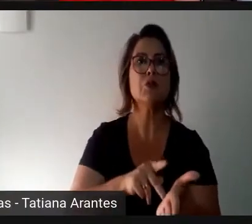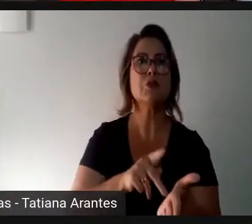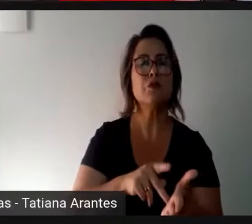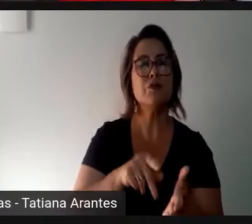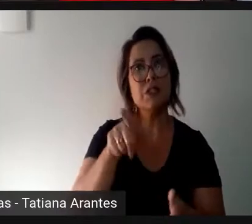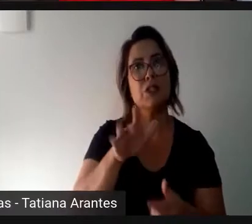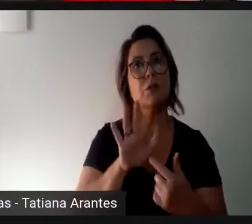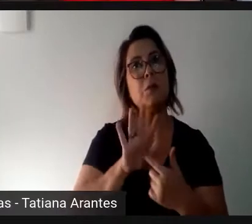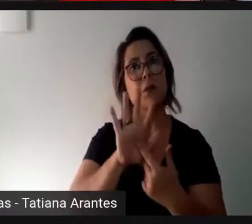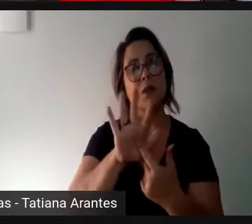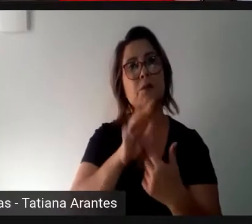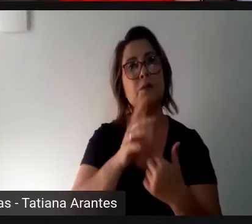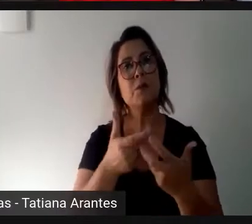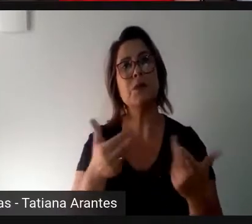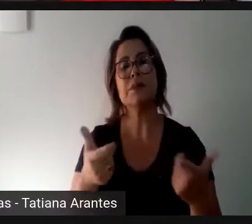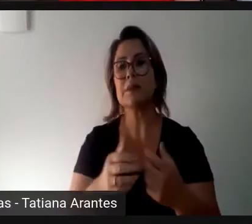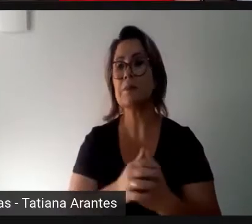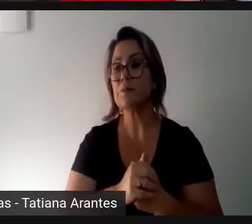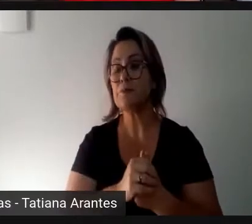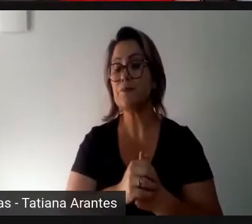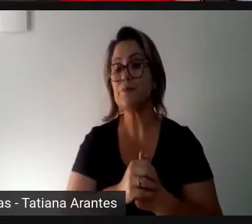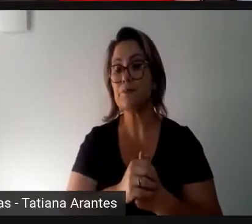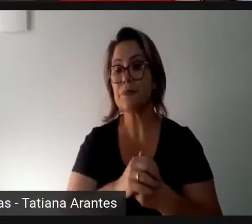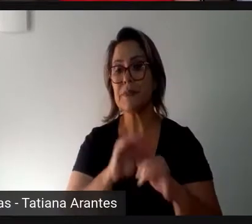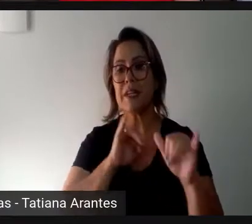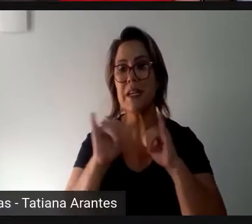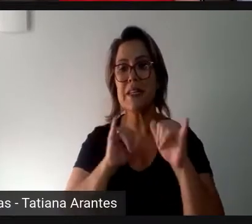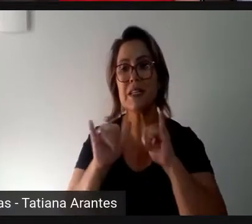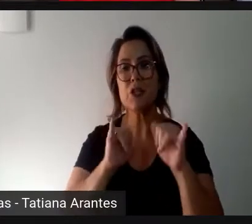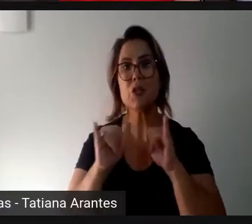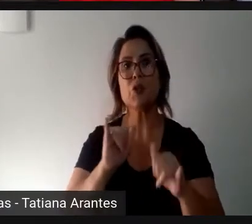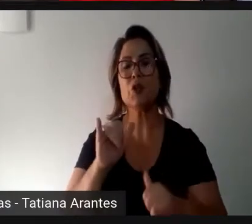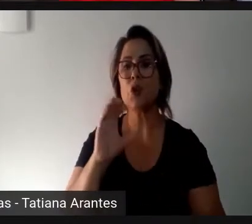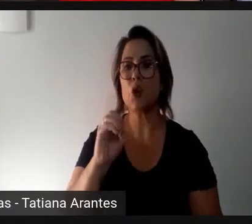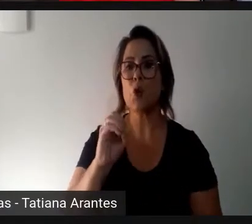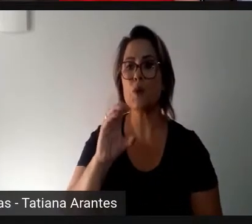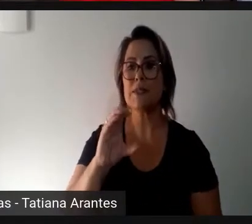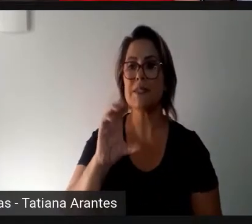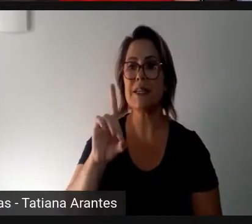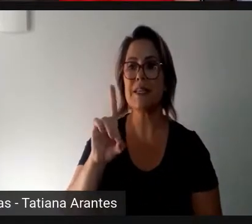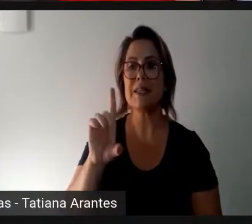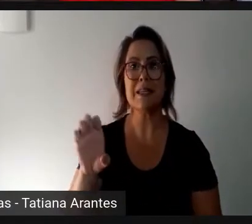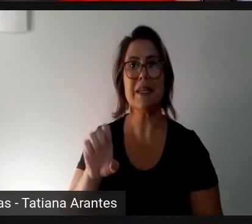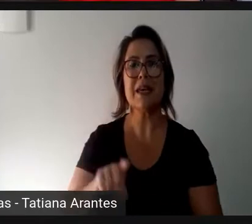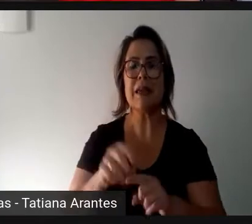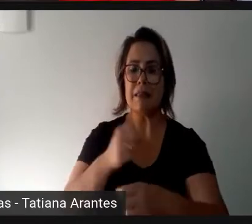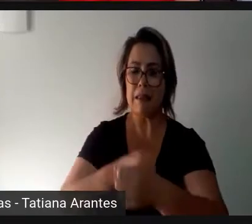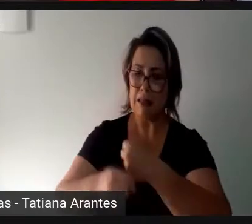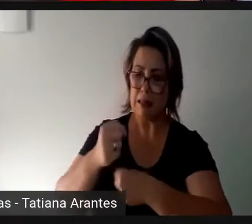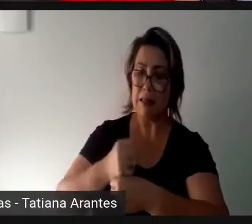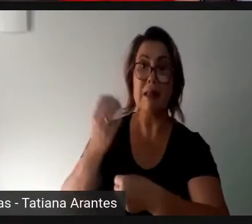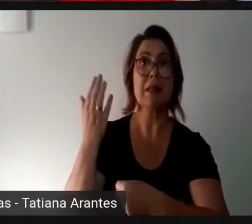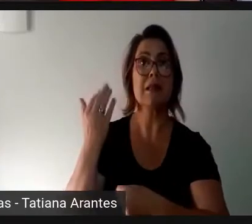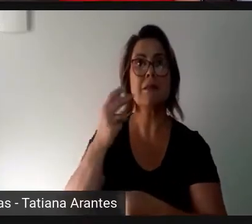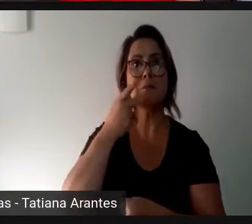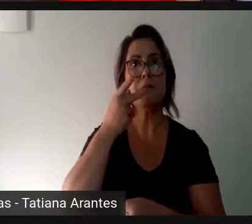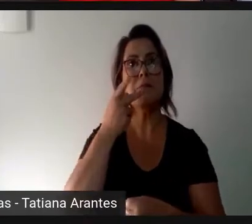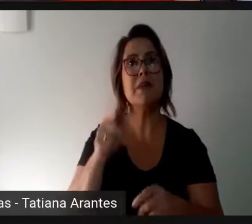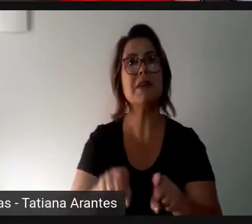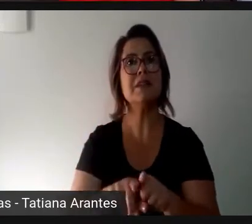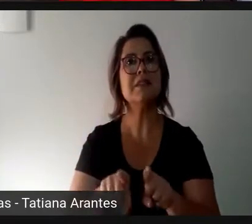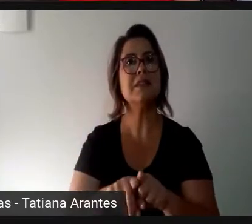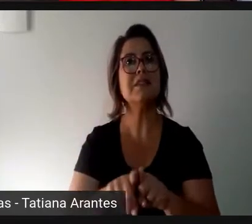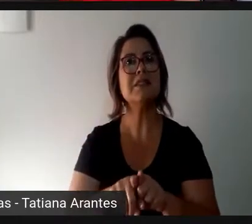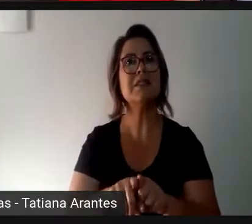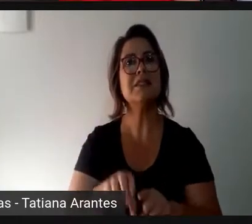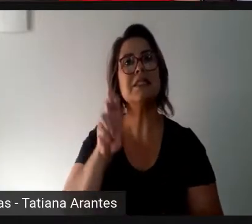aqui um dado, né, da OCDE do ano passado, semestre do ano passado, que diz que a corrupção ela representa